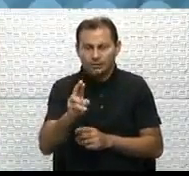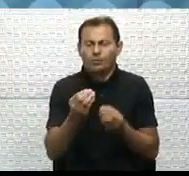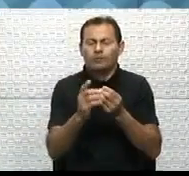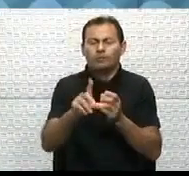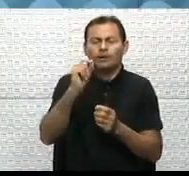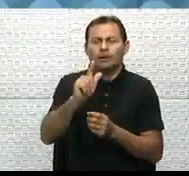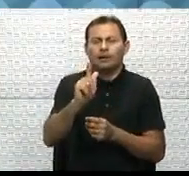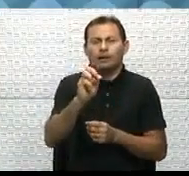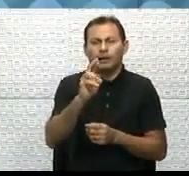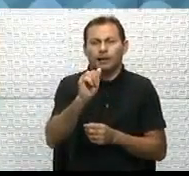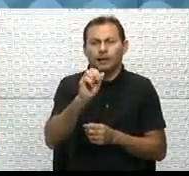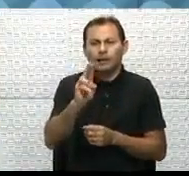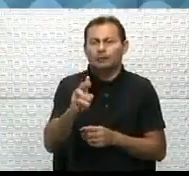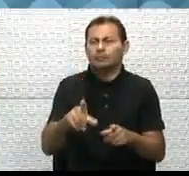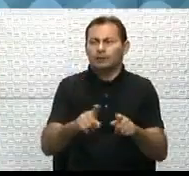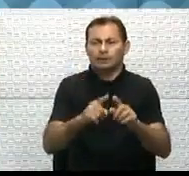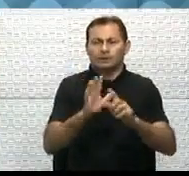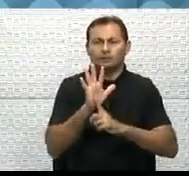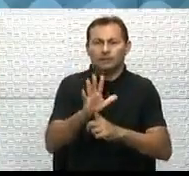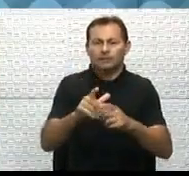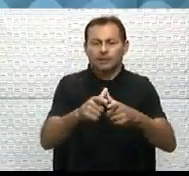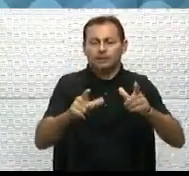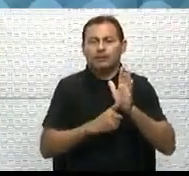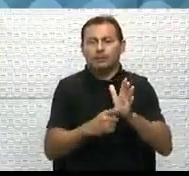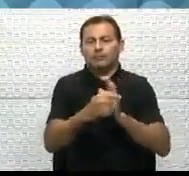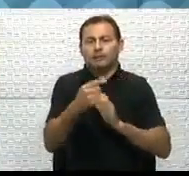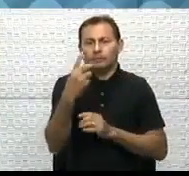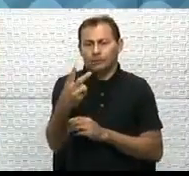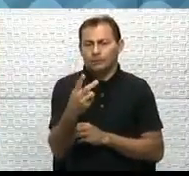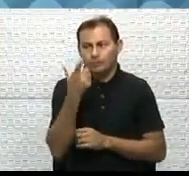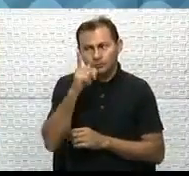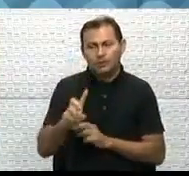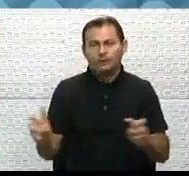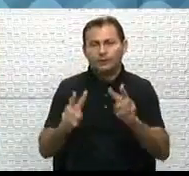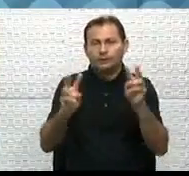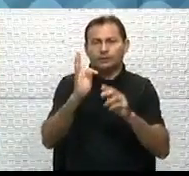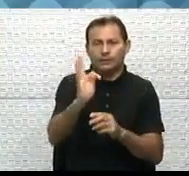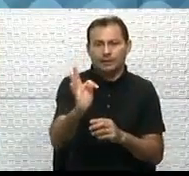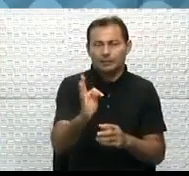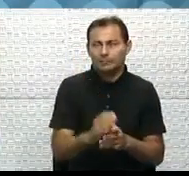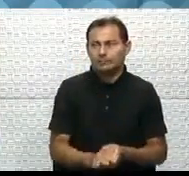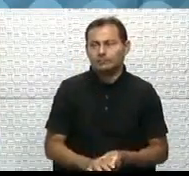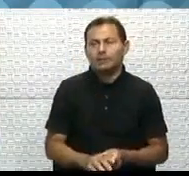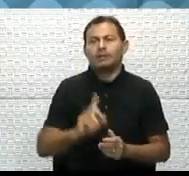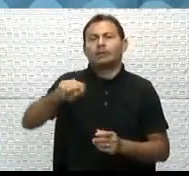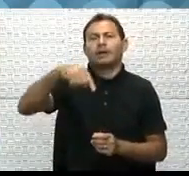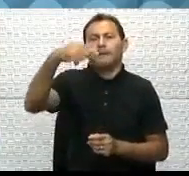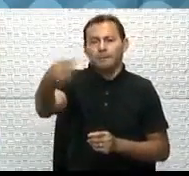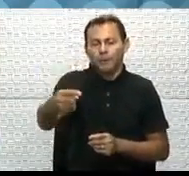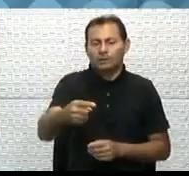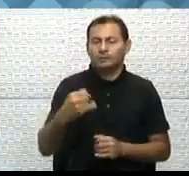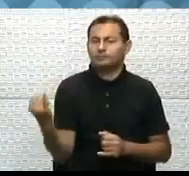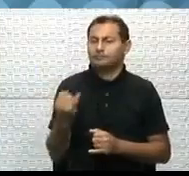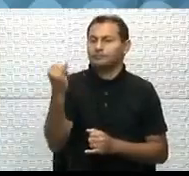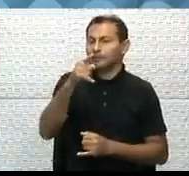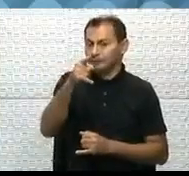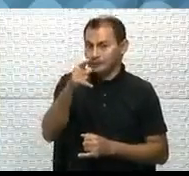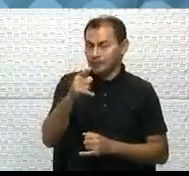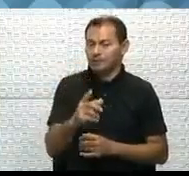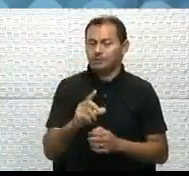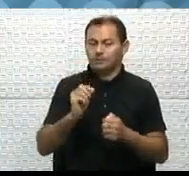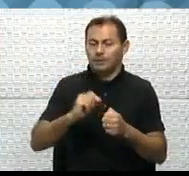que eu determino os graus de liberdade? Tamanho da amostra menos 2. Aí você vai obter o valor de t. Depois, é importante que